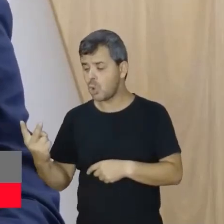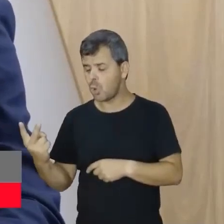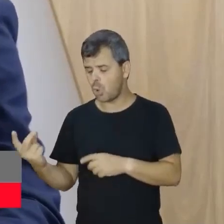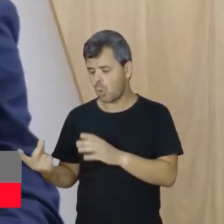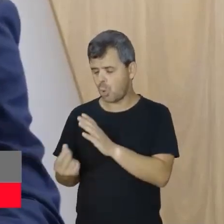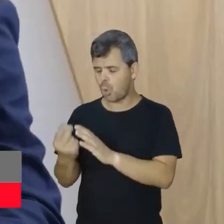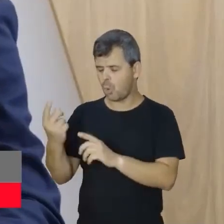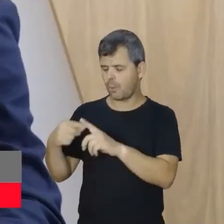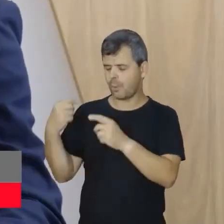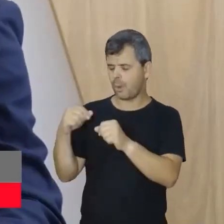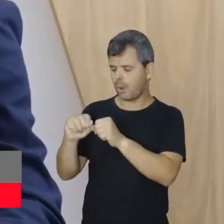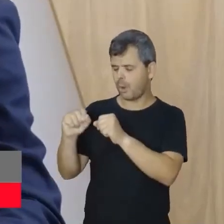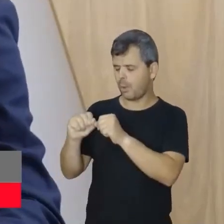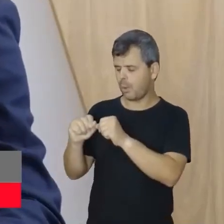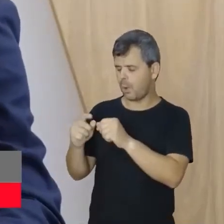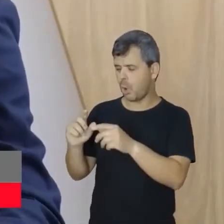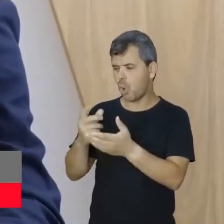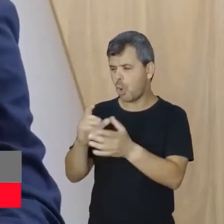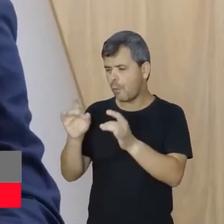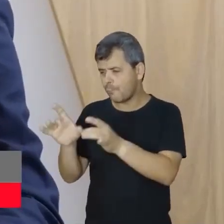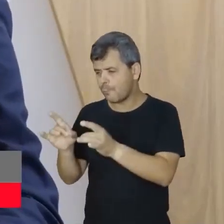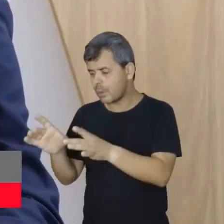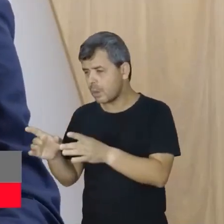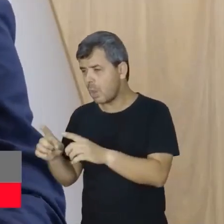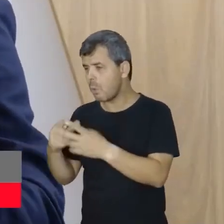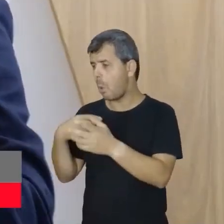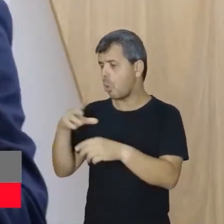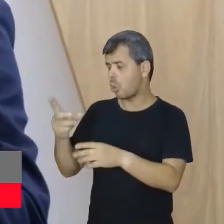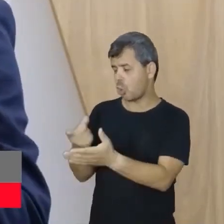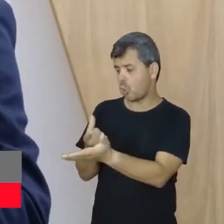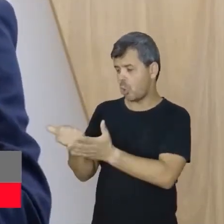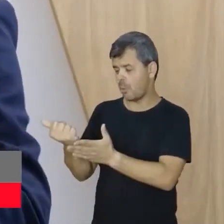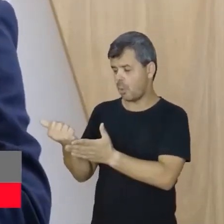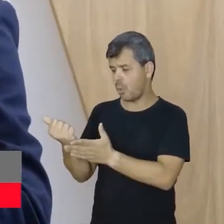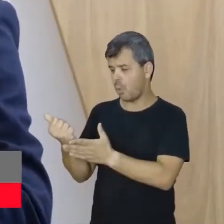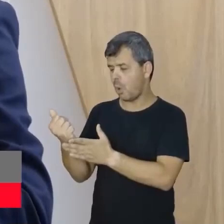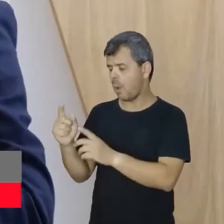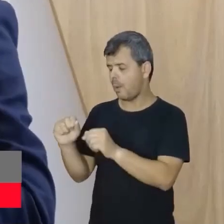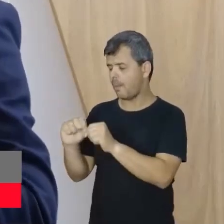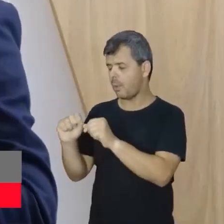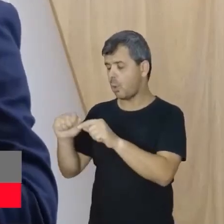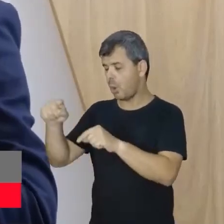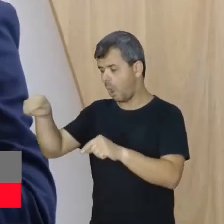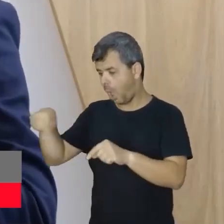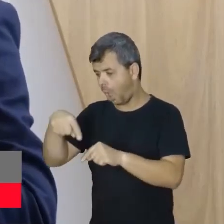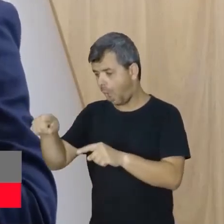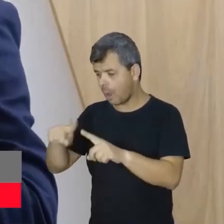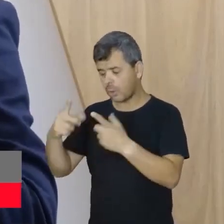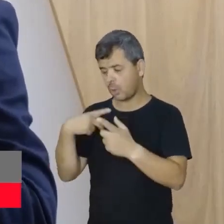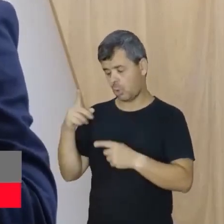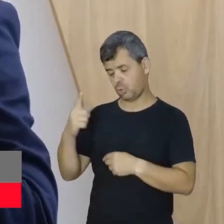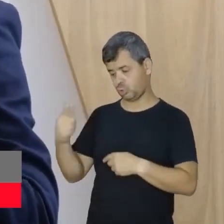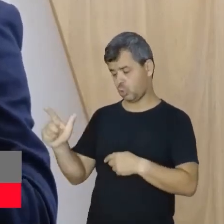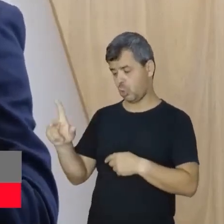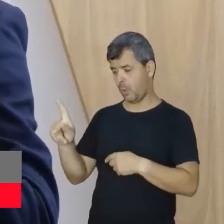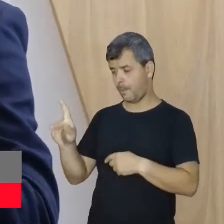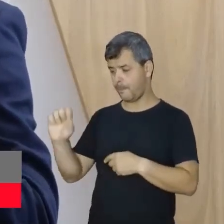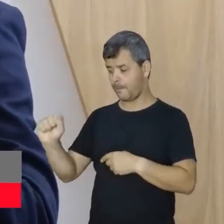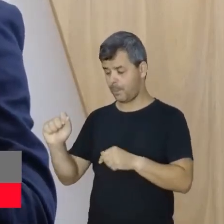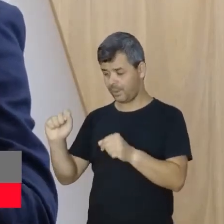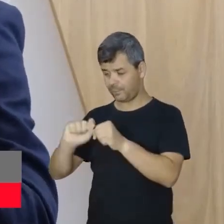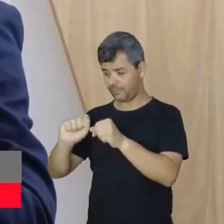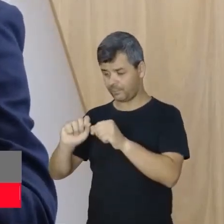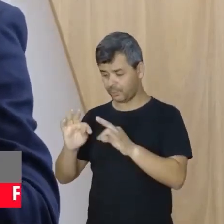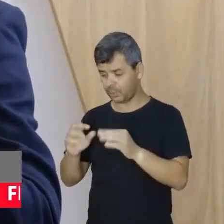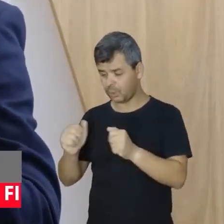monocultura de exportação, ou arrendou, ou vendeu o seu lote. E agora nós estamos não só com o PA, mas